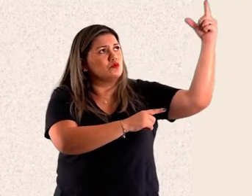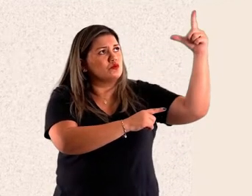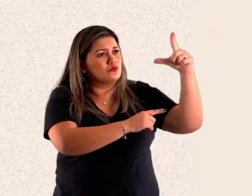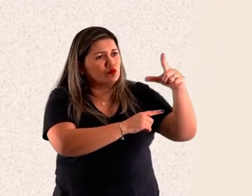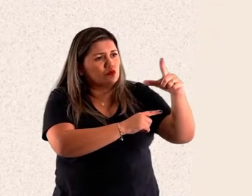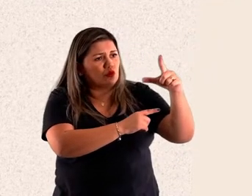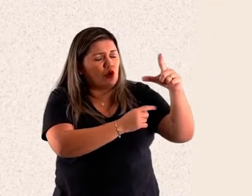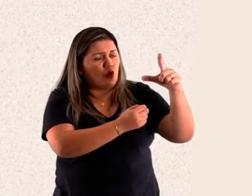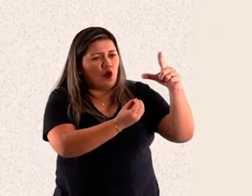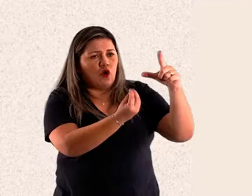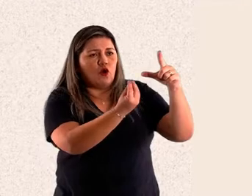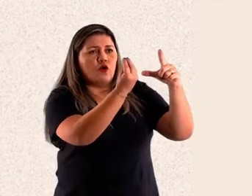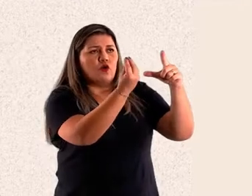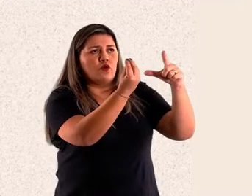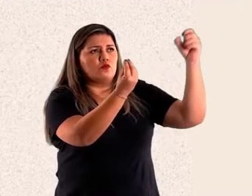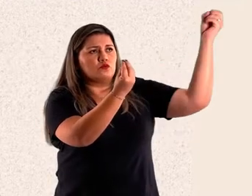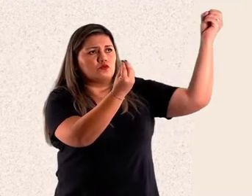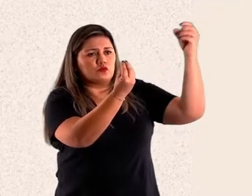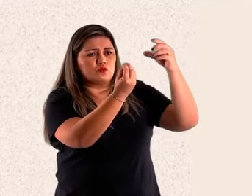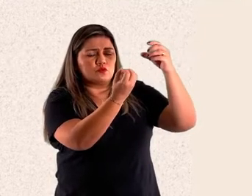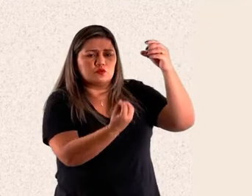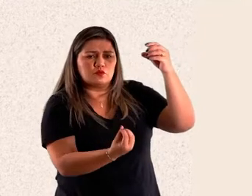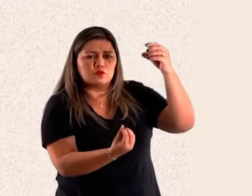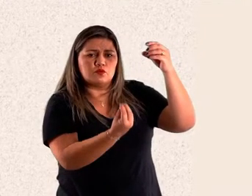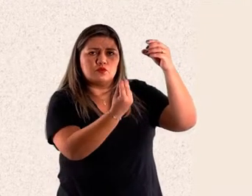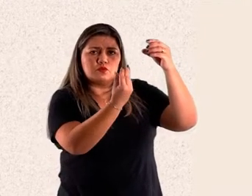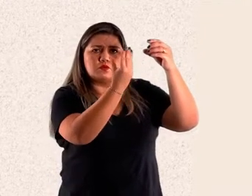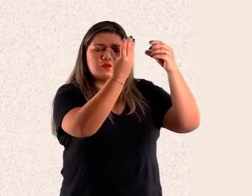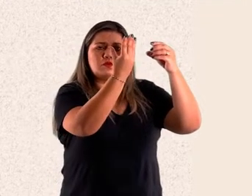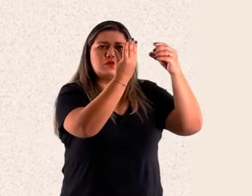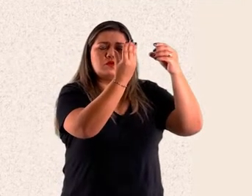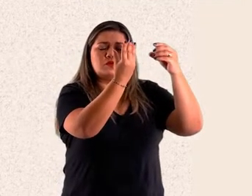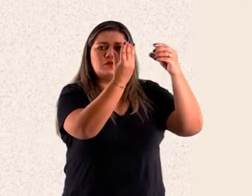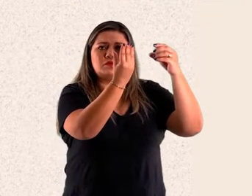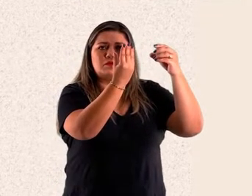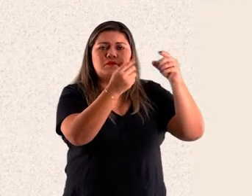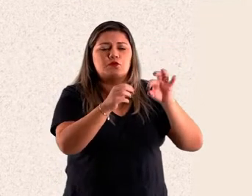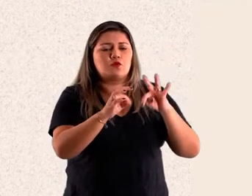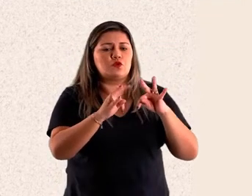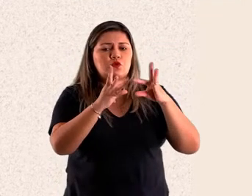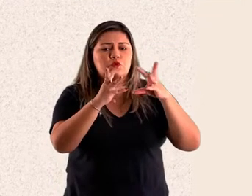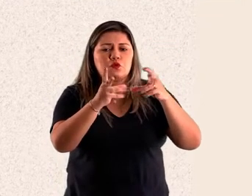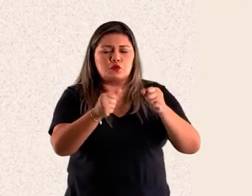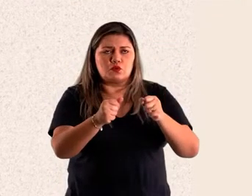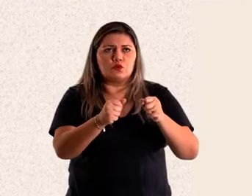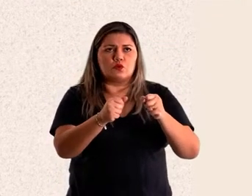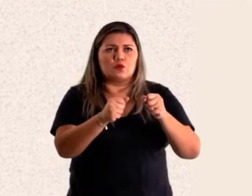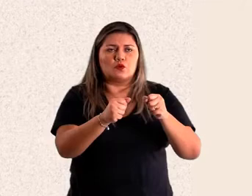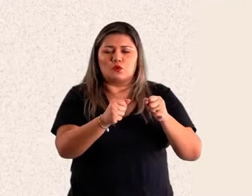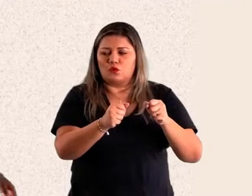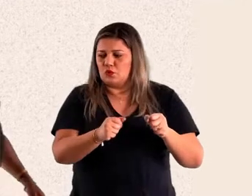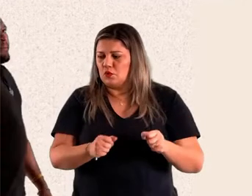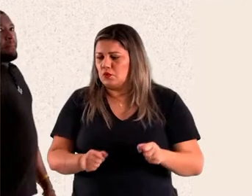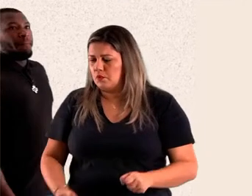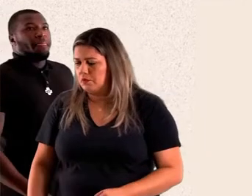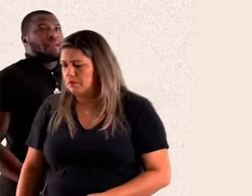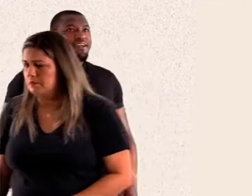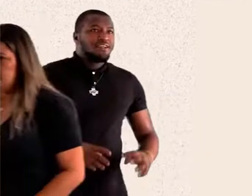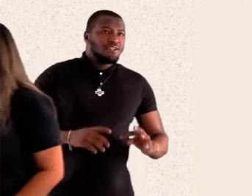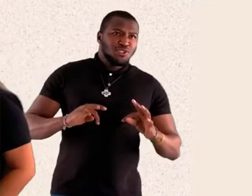nutriram essa flor até que ela chegasse naquele estado tudo isso compõe